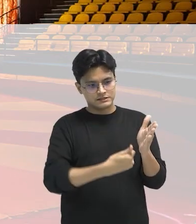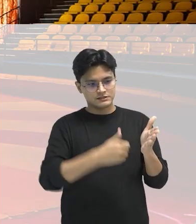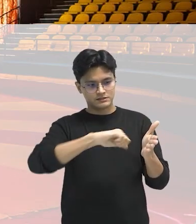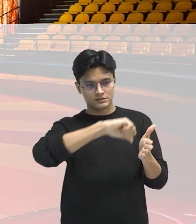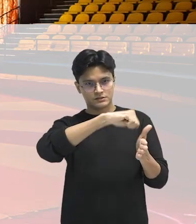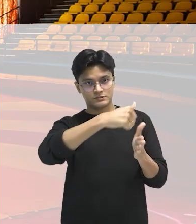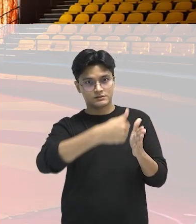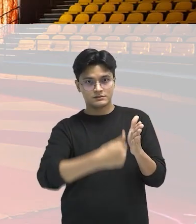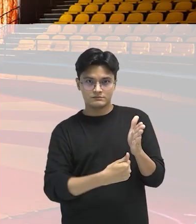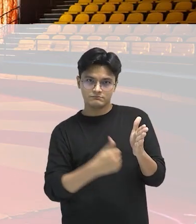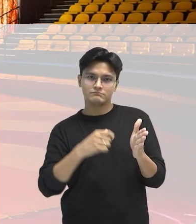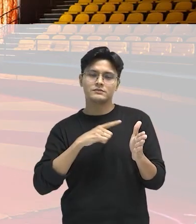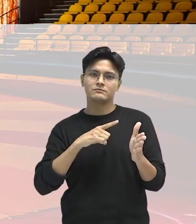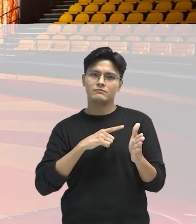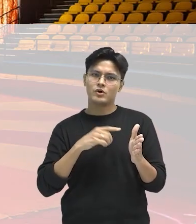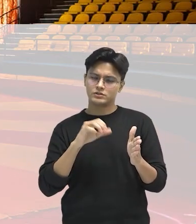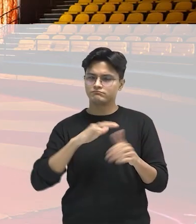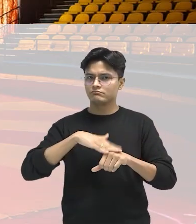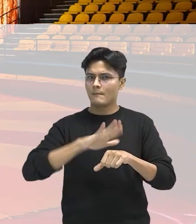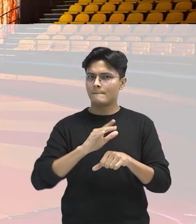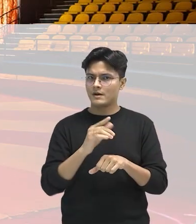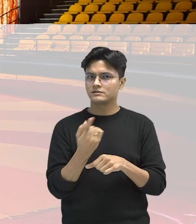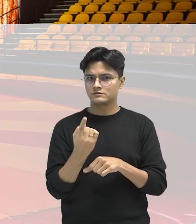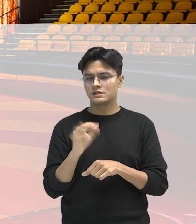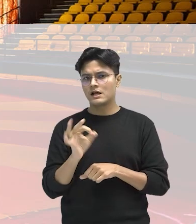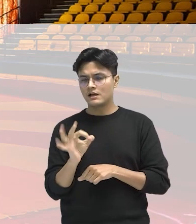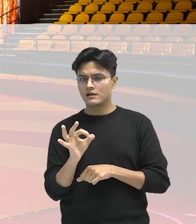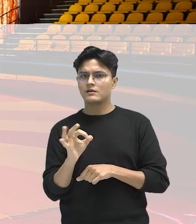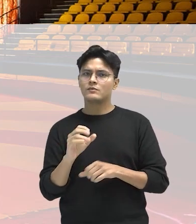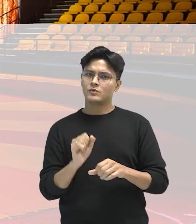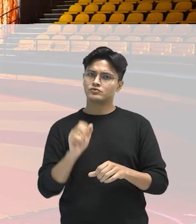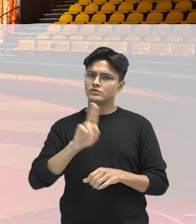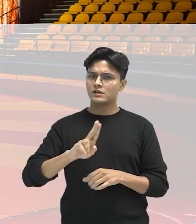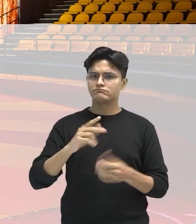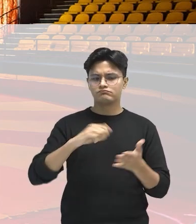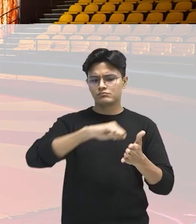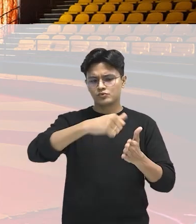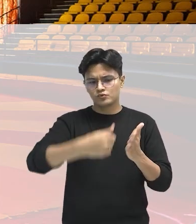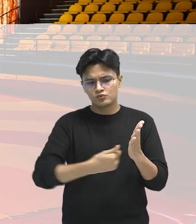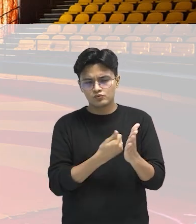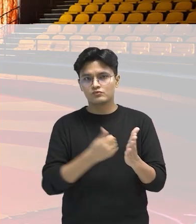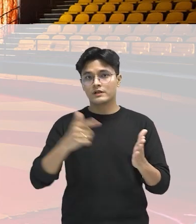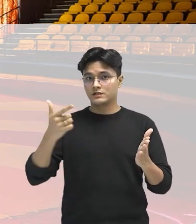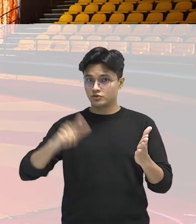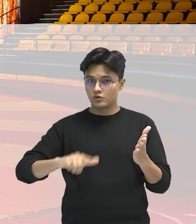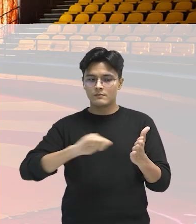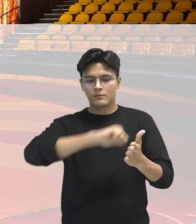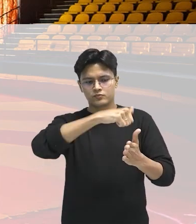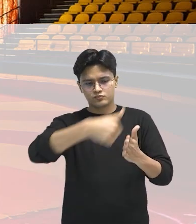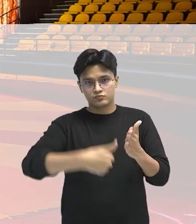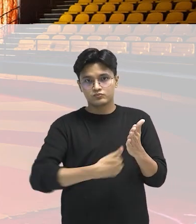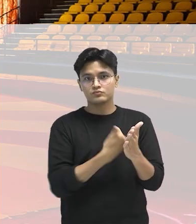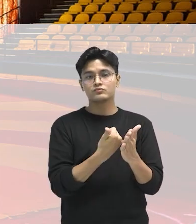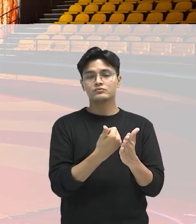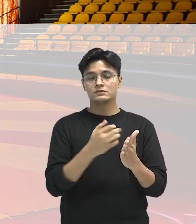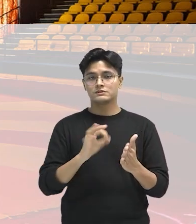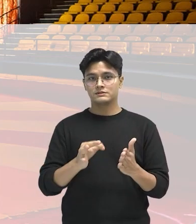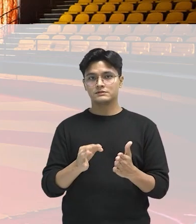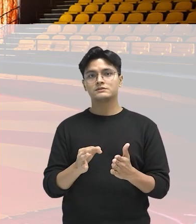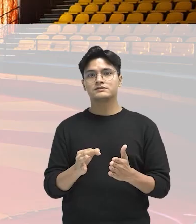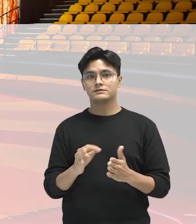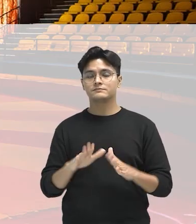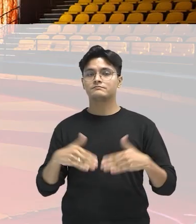é fininho, então você pode colocar um em cima do outro, como vocês estão vendo aqui, tá bom? Colocou um em cima do